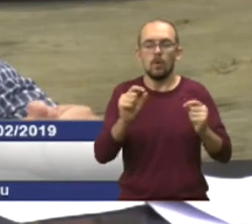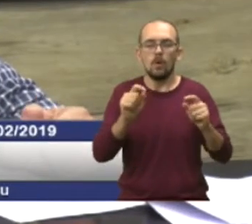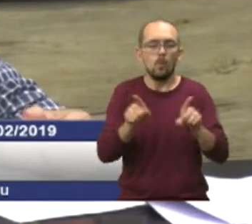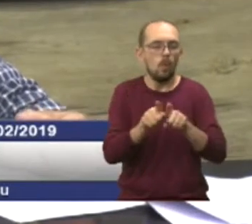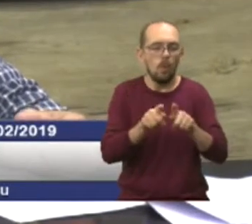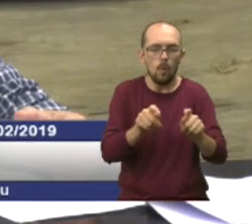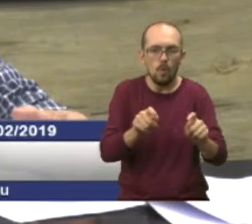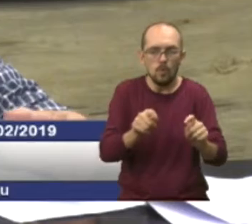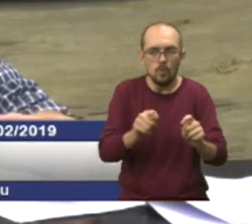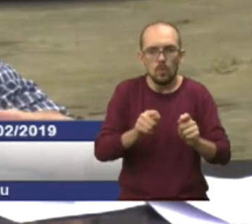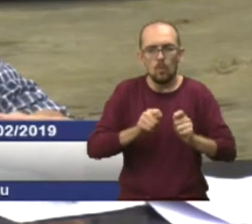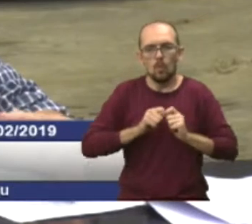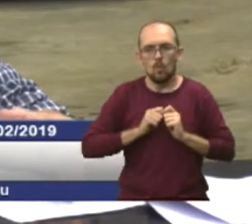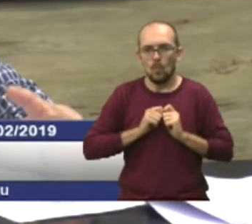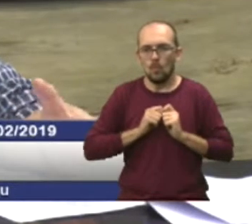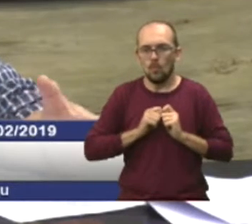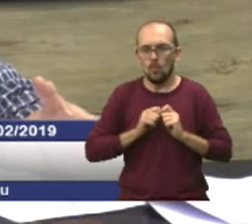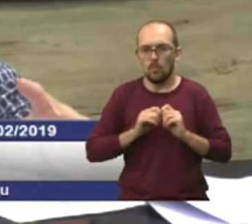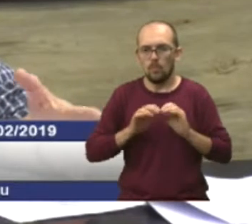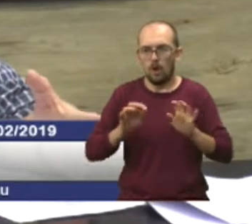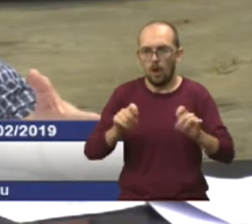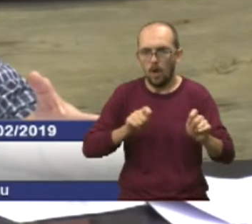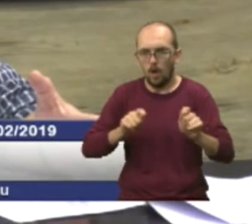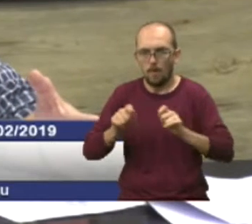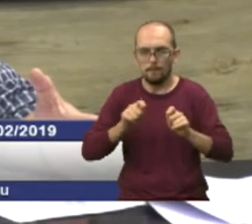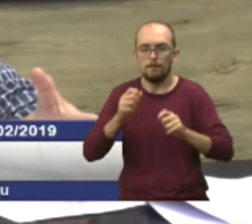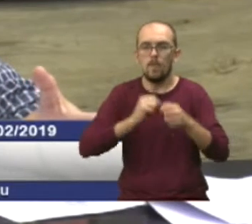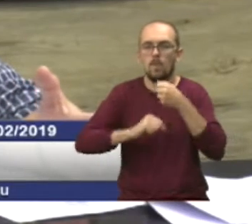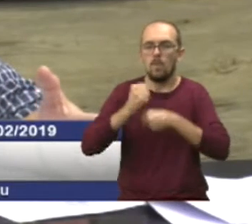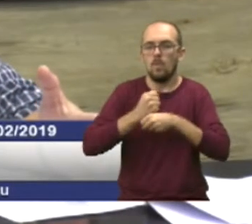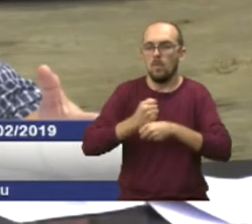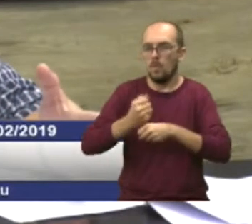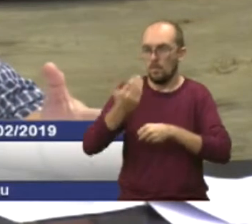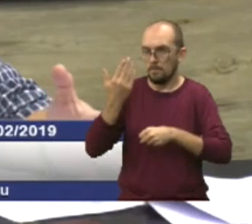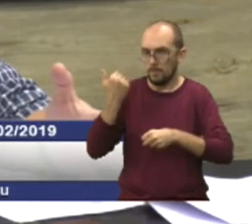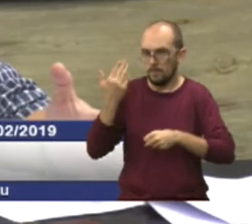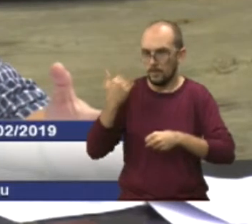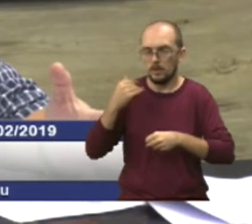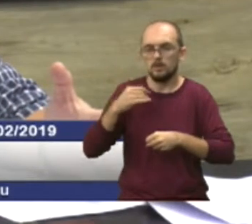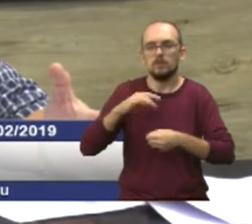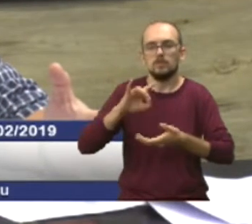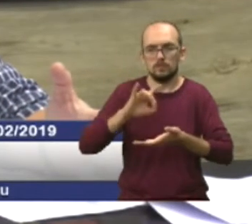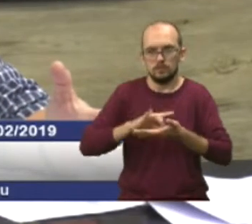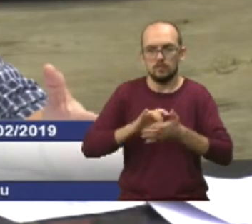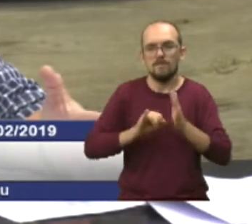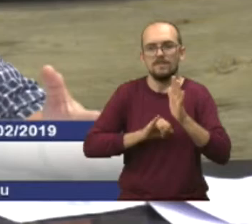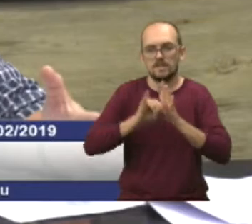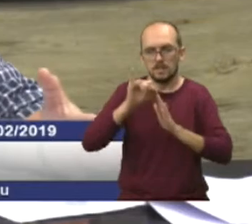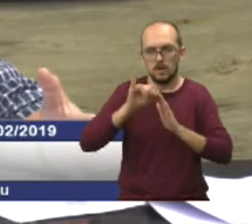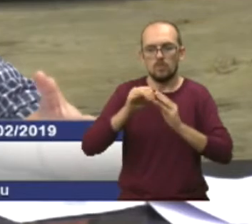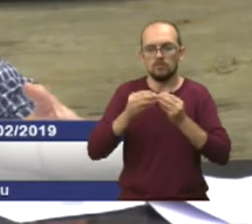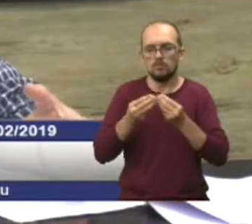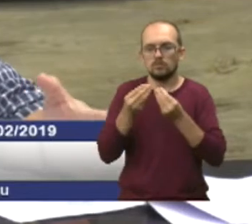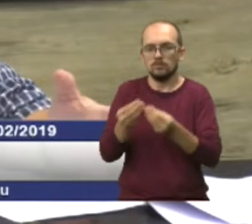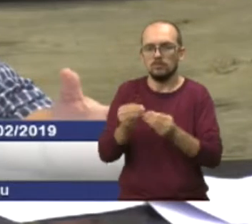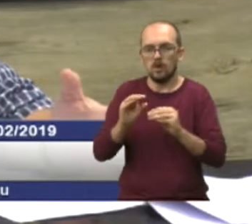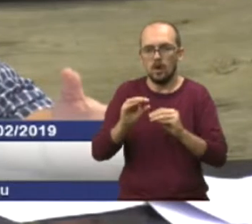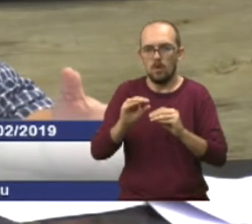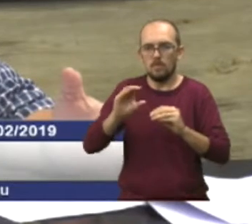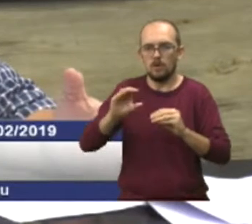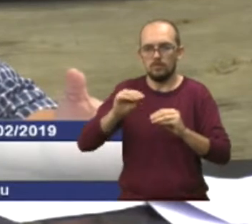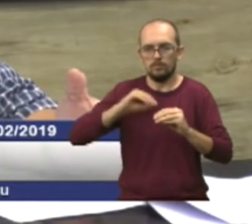economia. Nós, o ano passado, foi passado o valor da inflação, e o